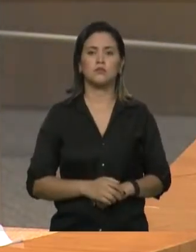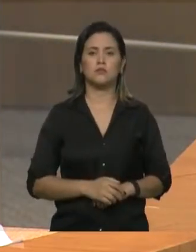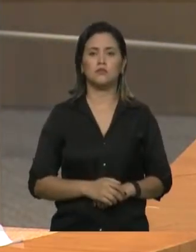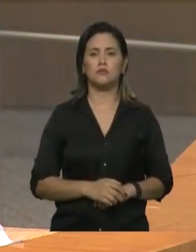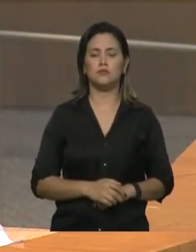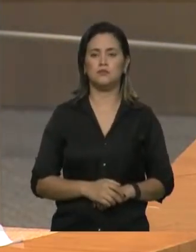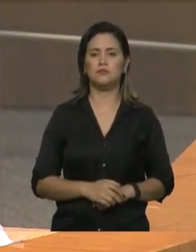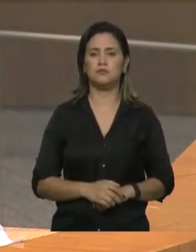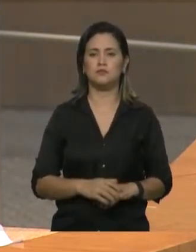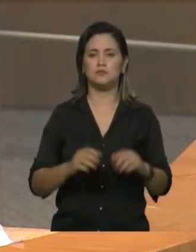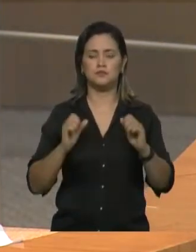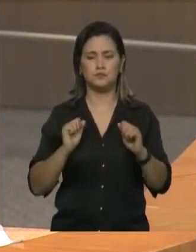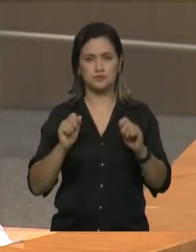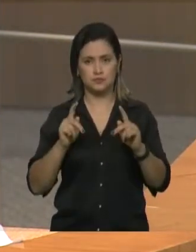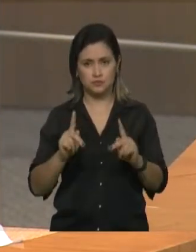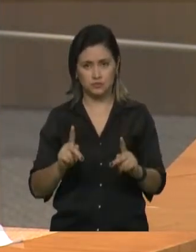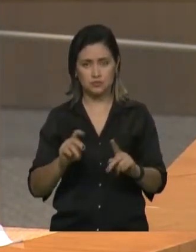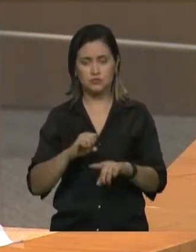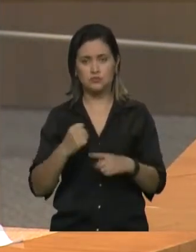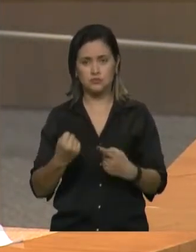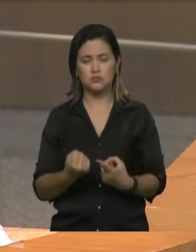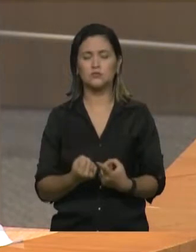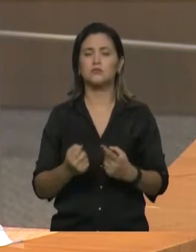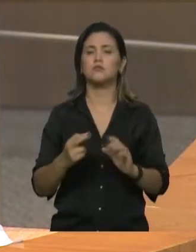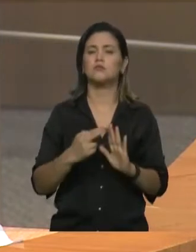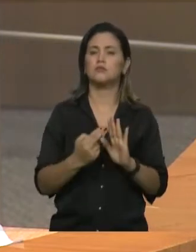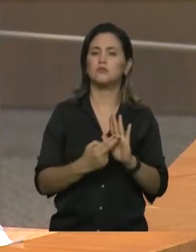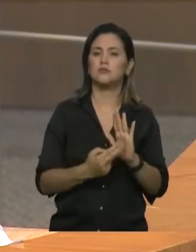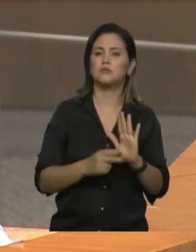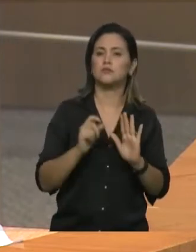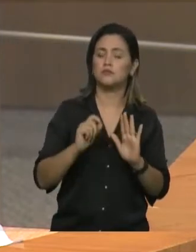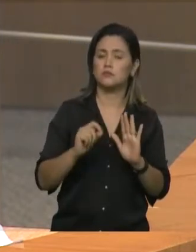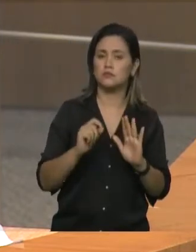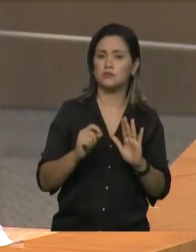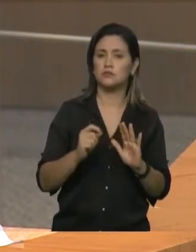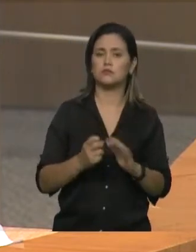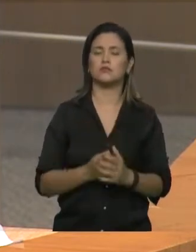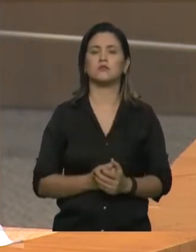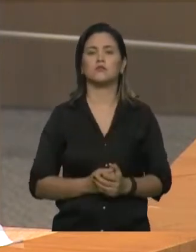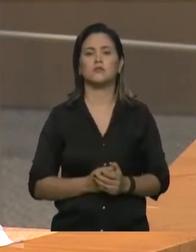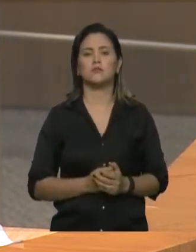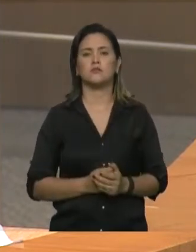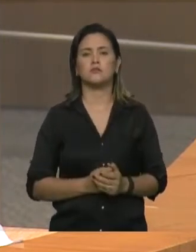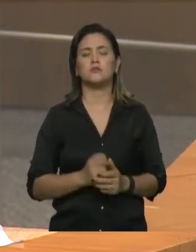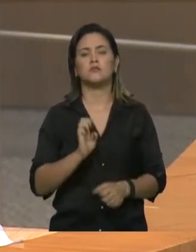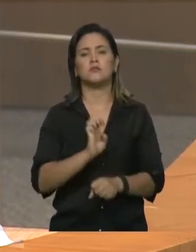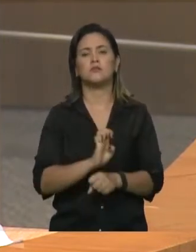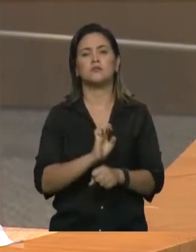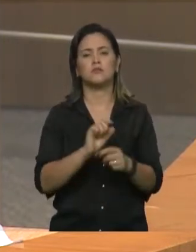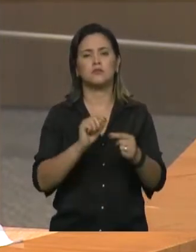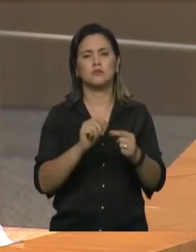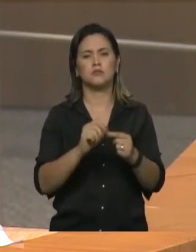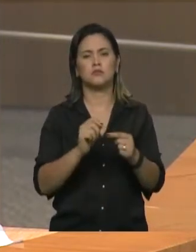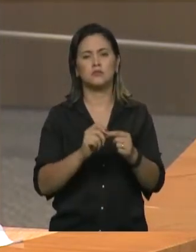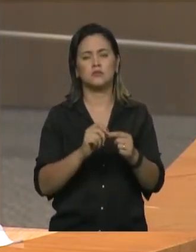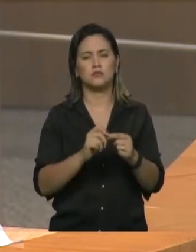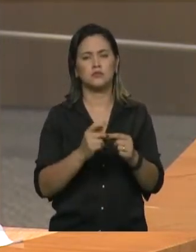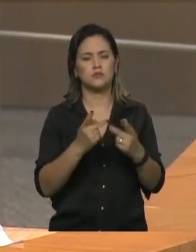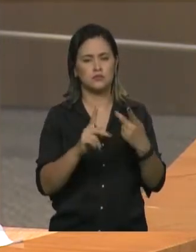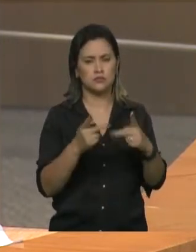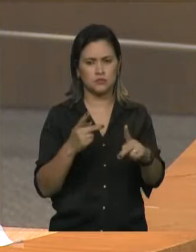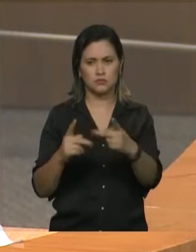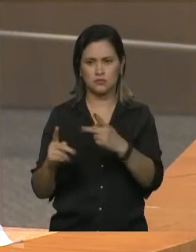Previdência Social, a referida norma determinou que os entes subnacionais estipulem suas próprias regras